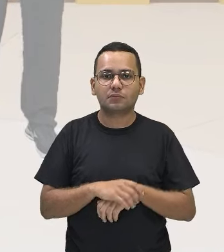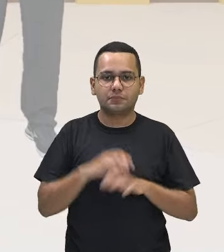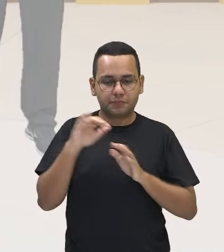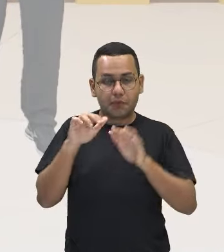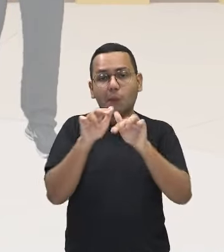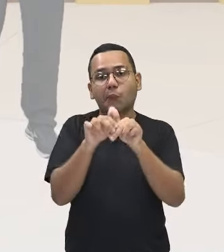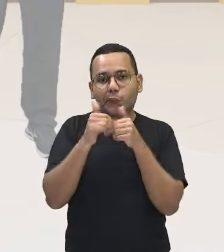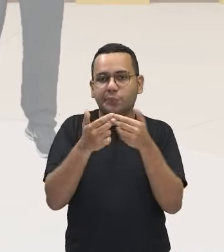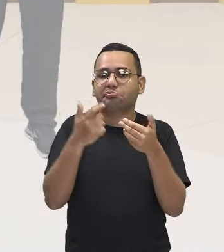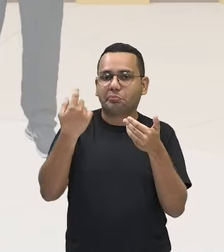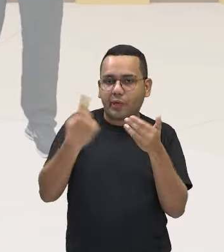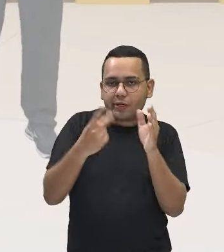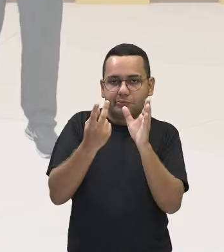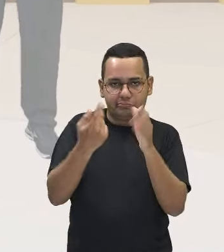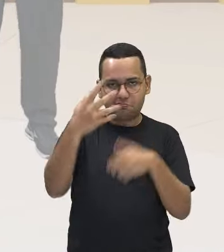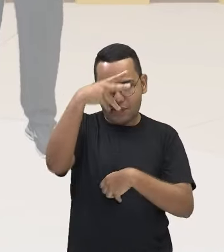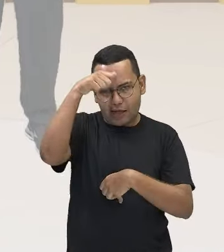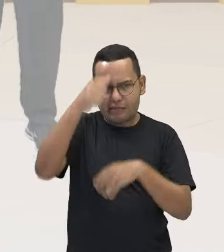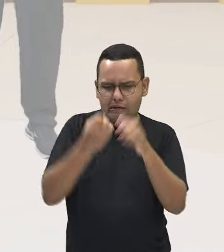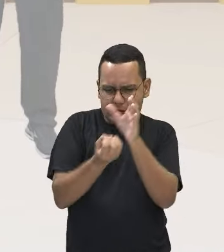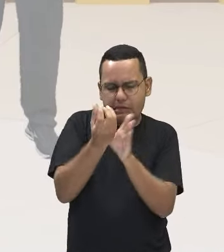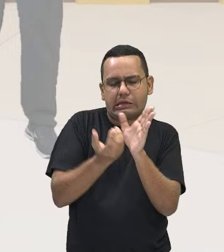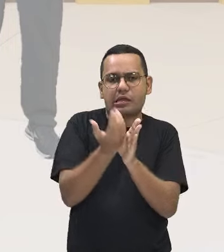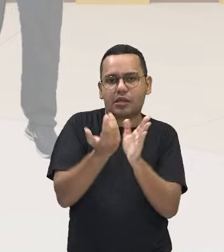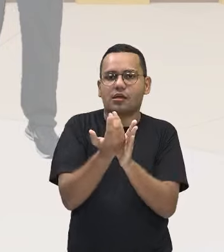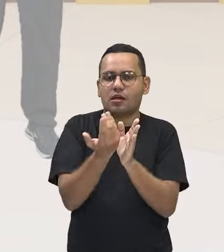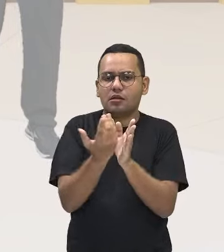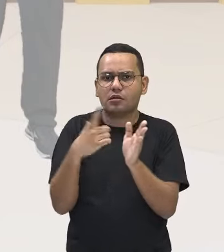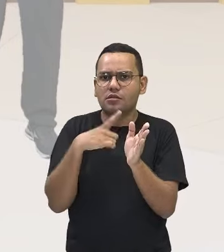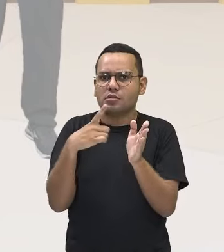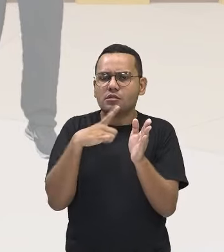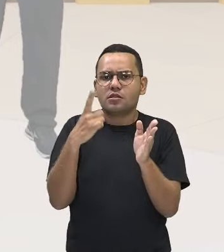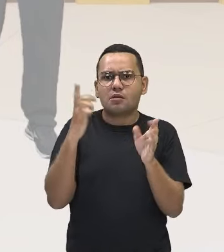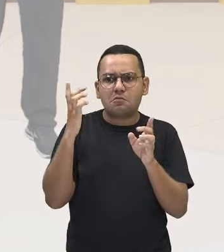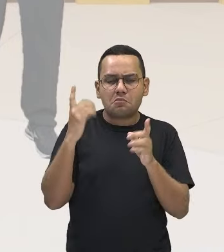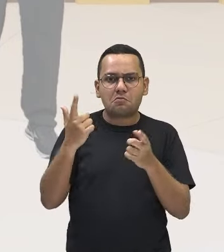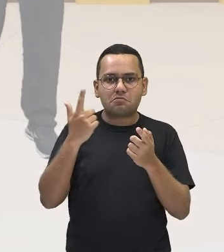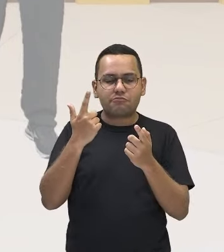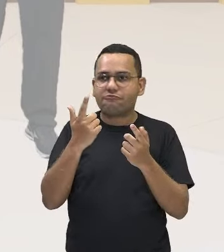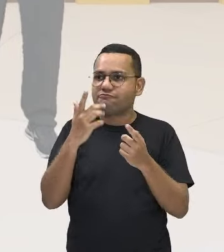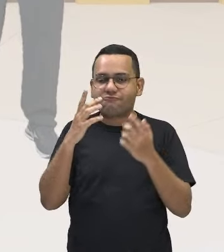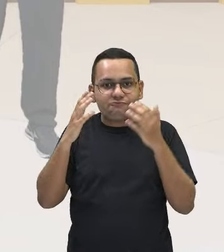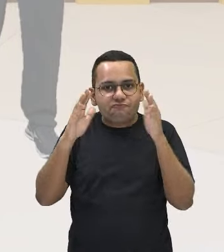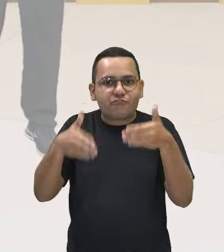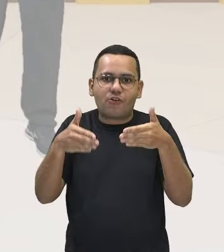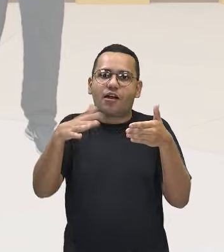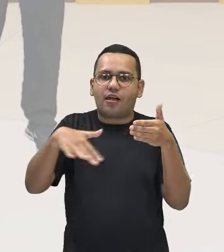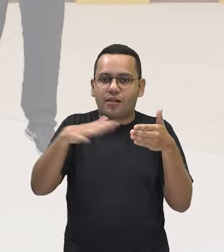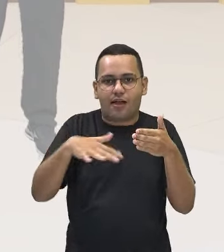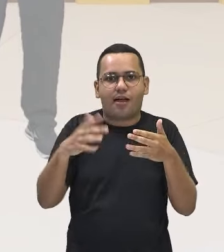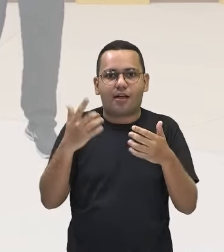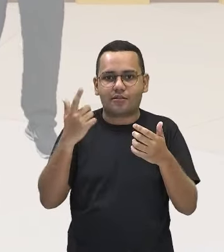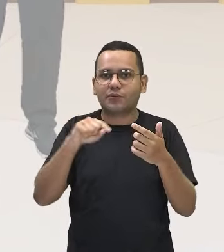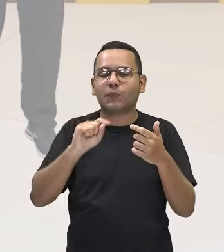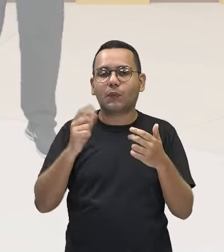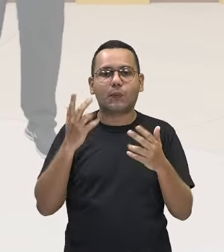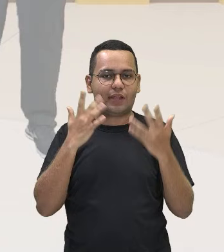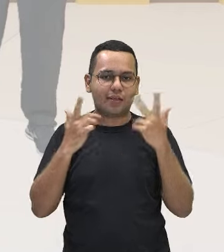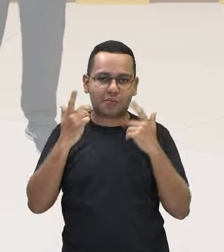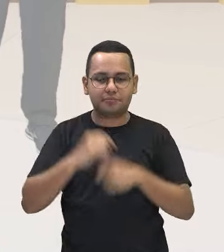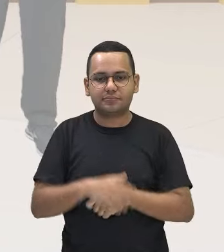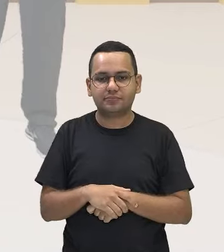gente tem muito forte a questão do Teatro Amazonas, né? Então, toda aquela área no entorno do Teatro Amazonas, ela passa